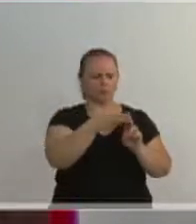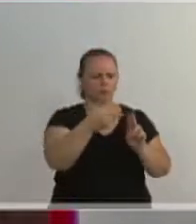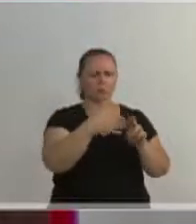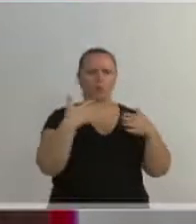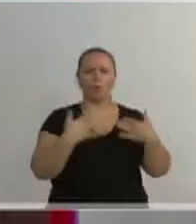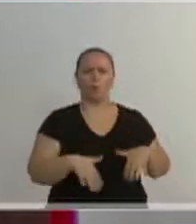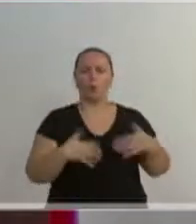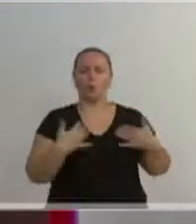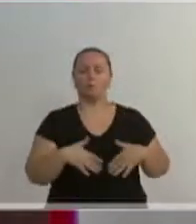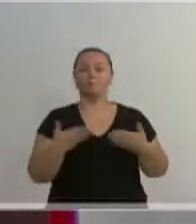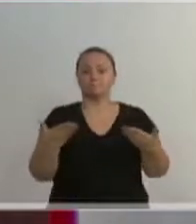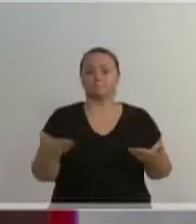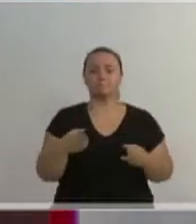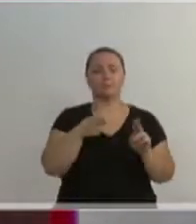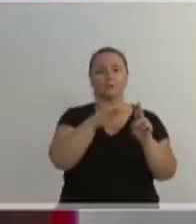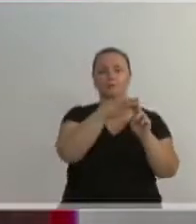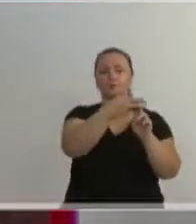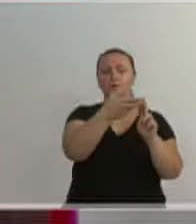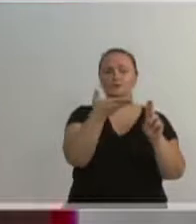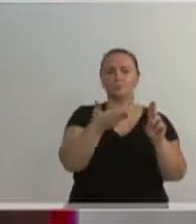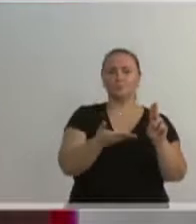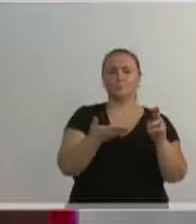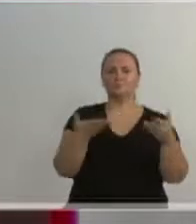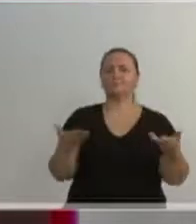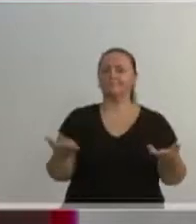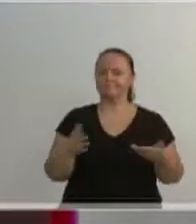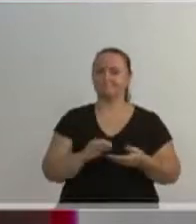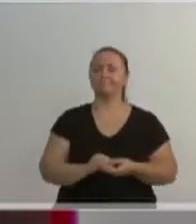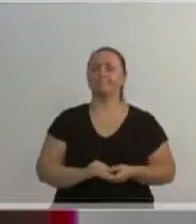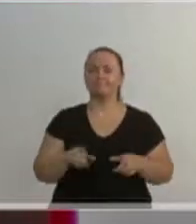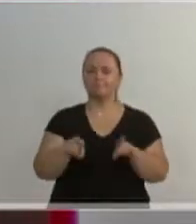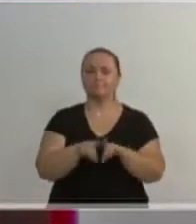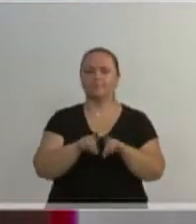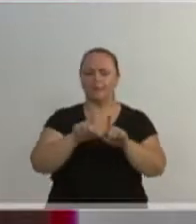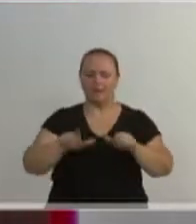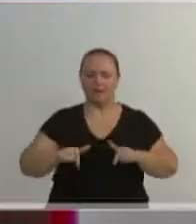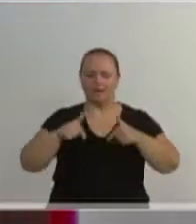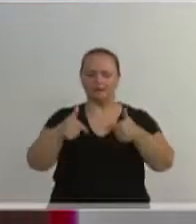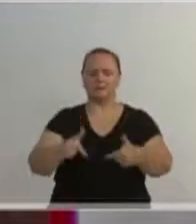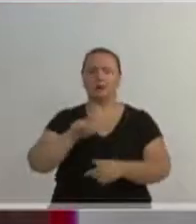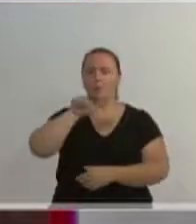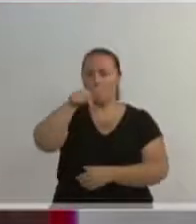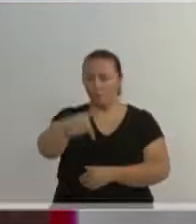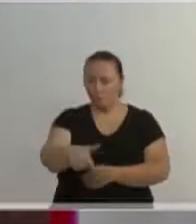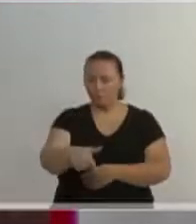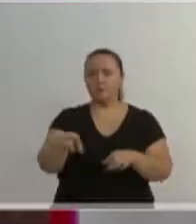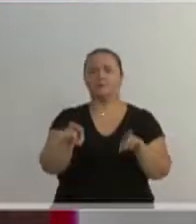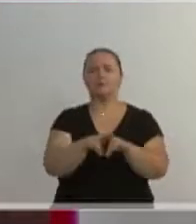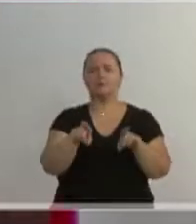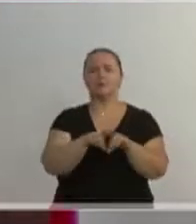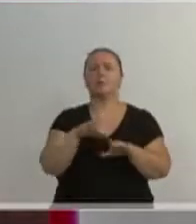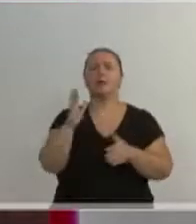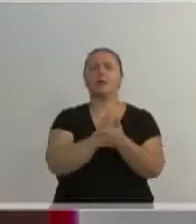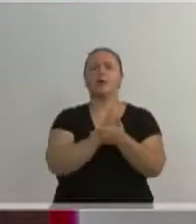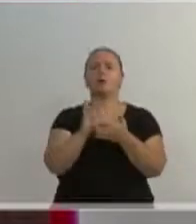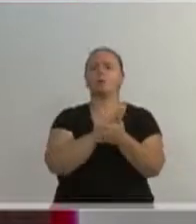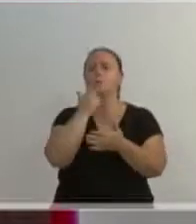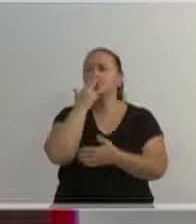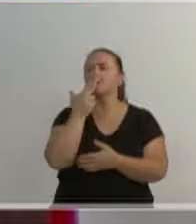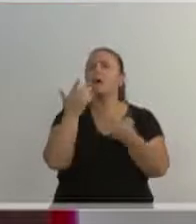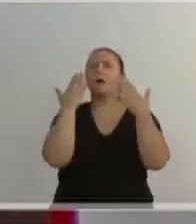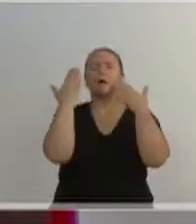sus muitas outras acções passam também já percebidas em muitas